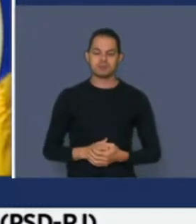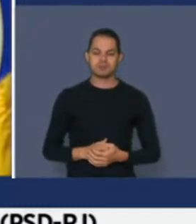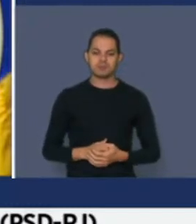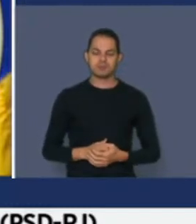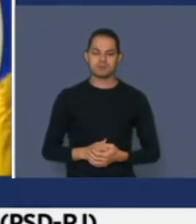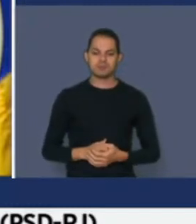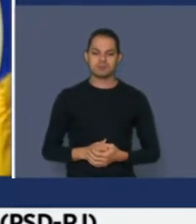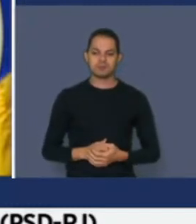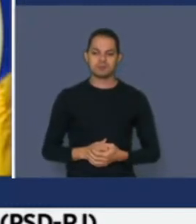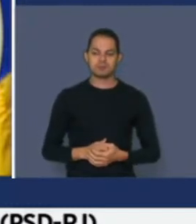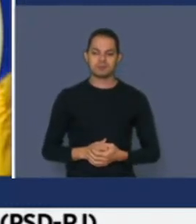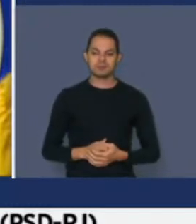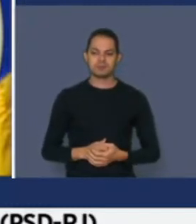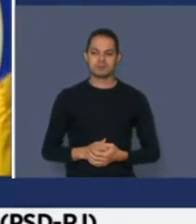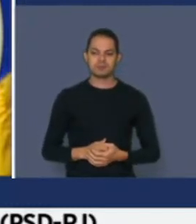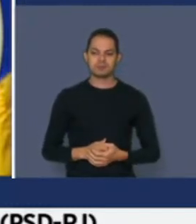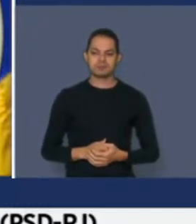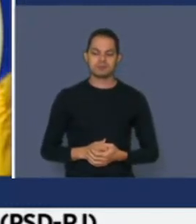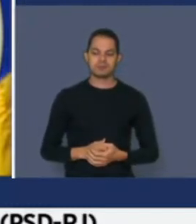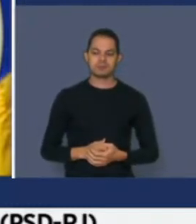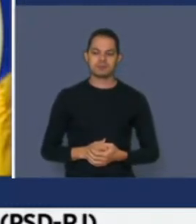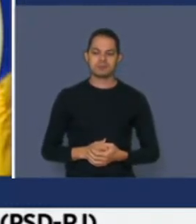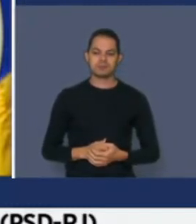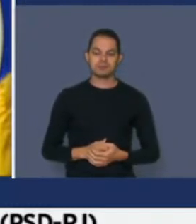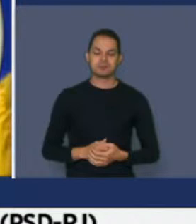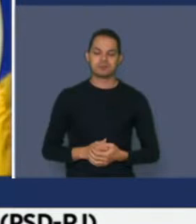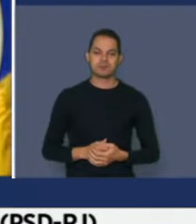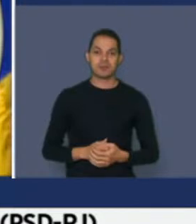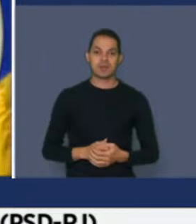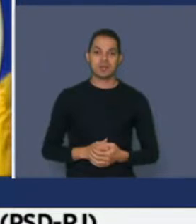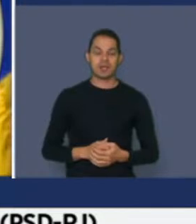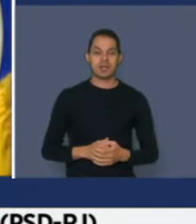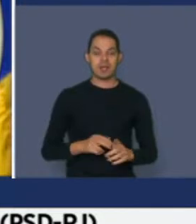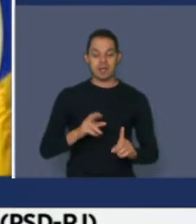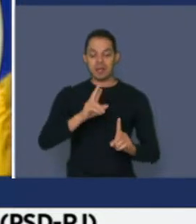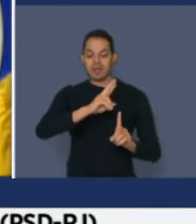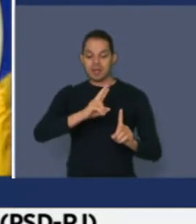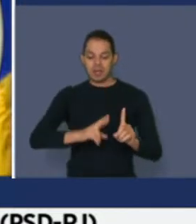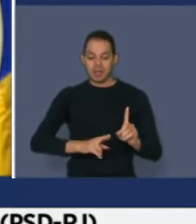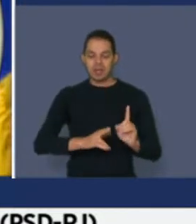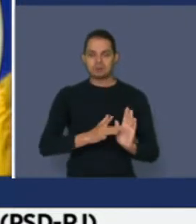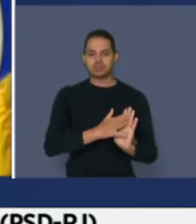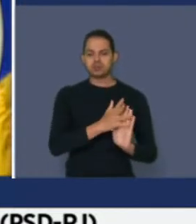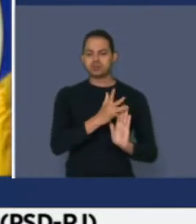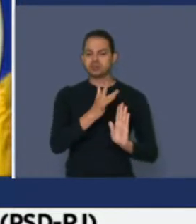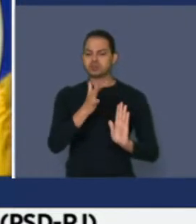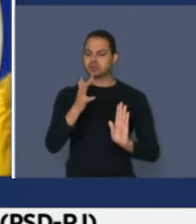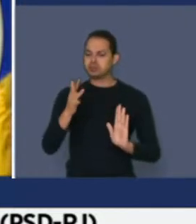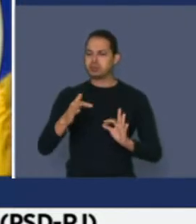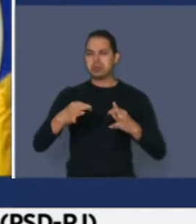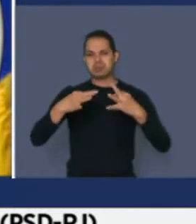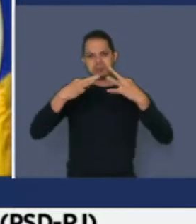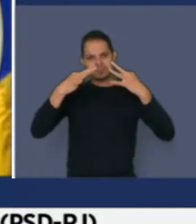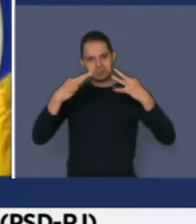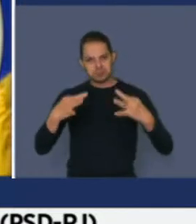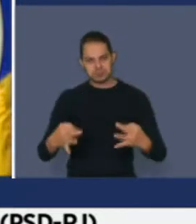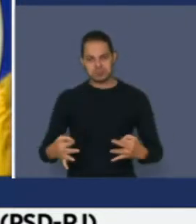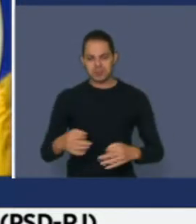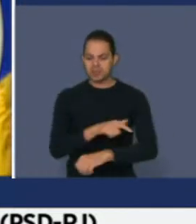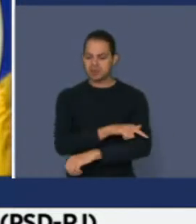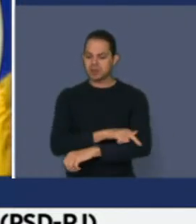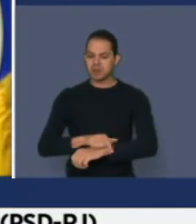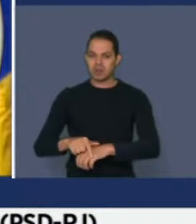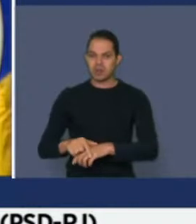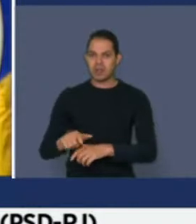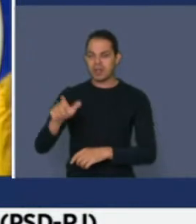Ainda assim, esta relatoria conduziu o processo com toda a isenção à deputada Flor de